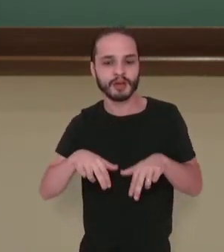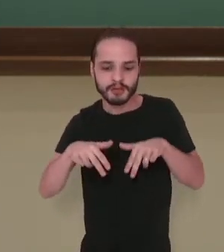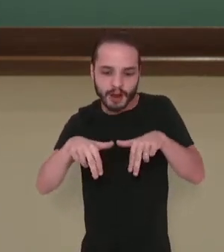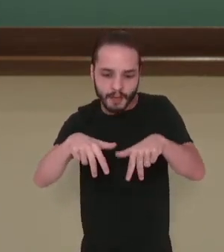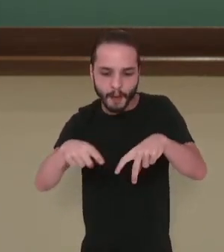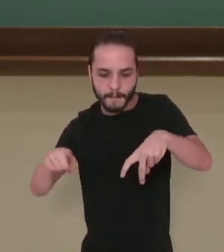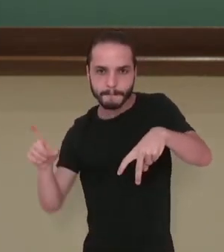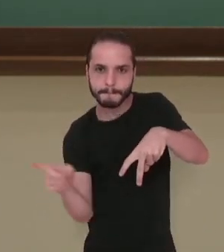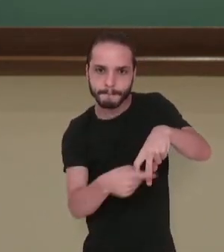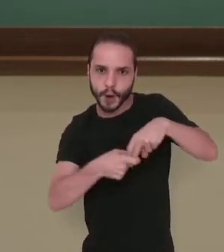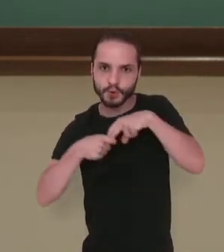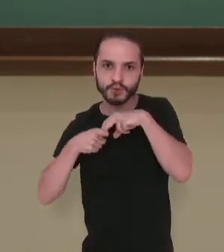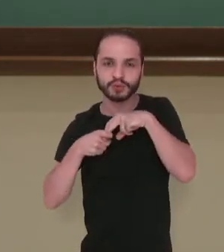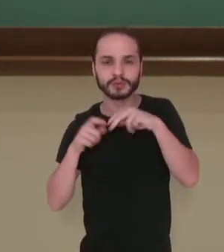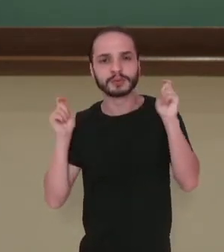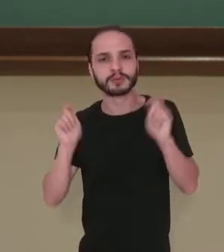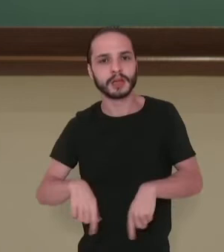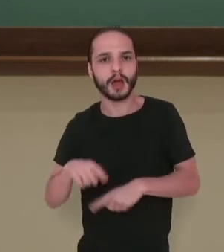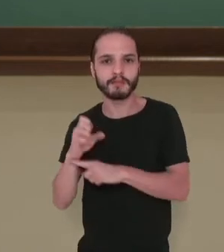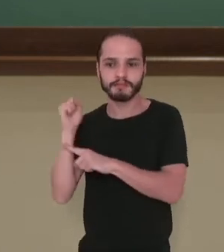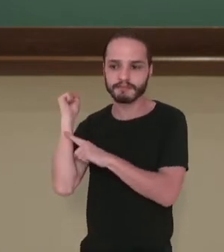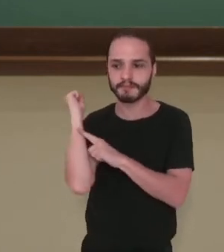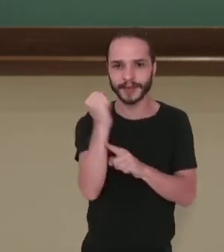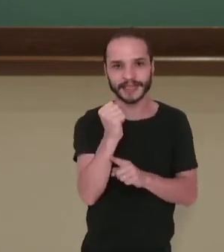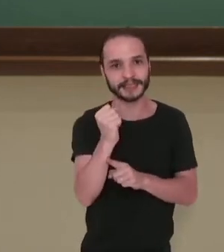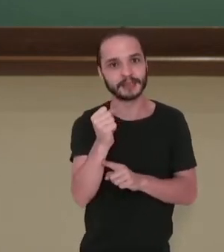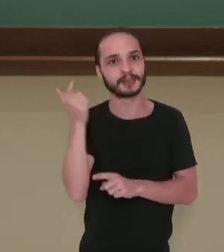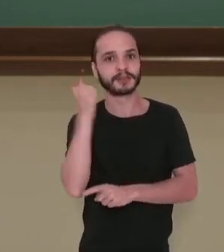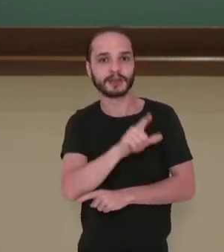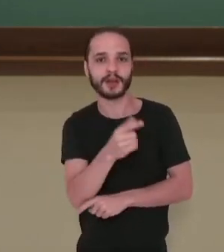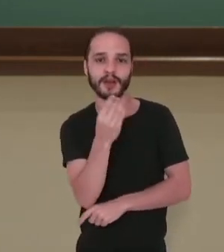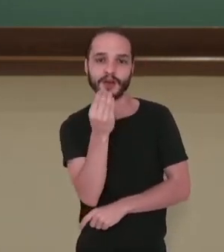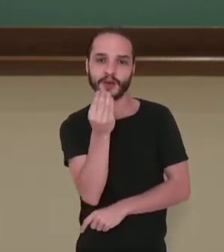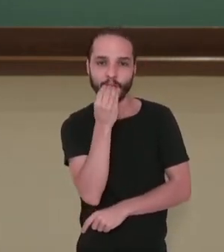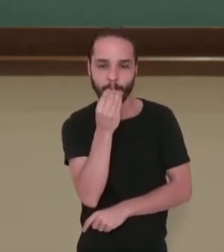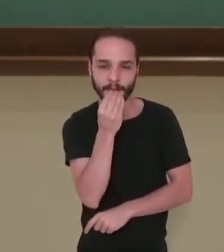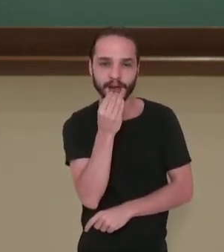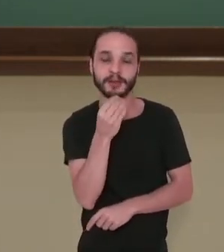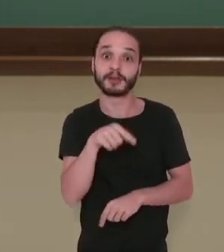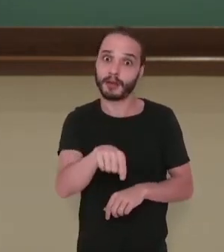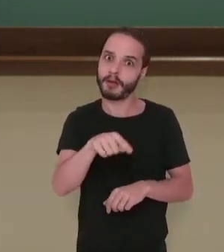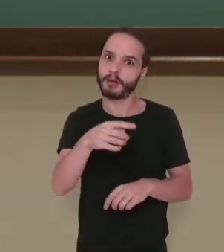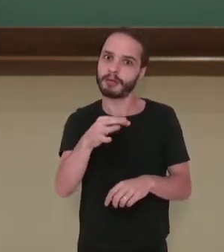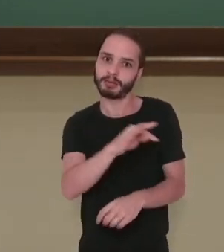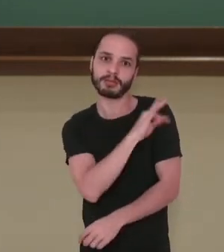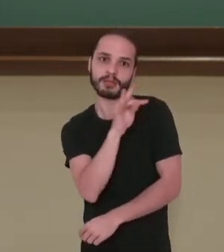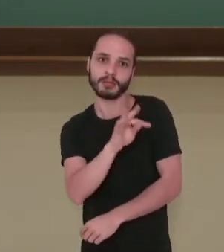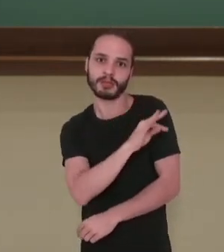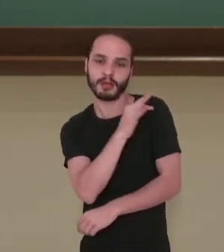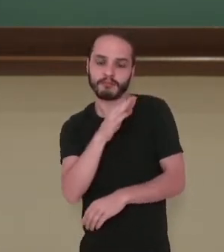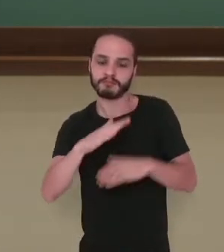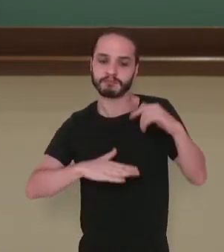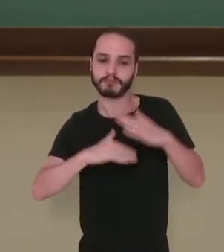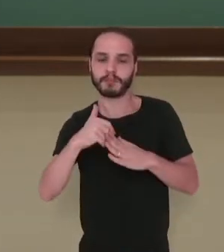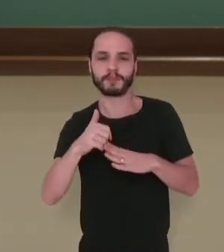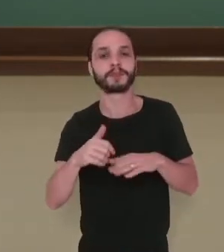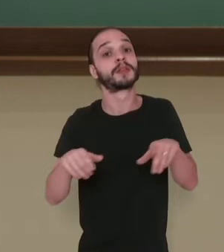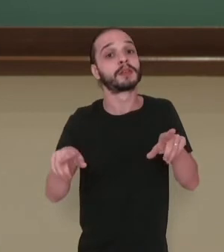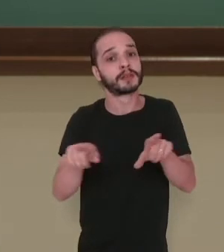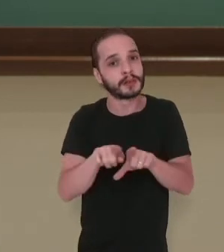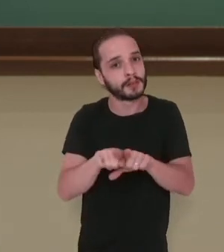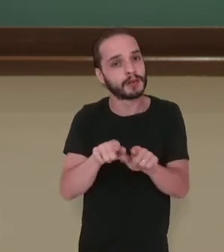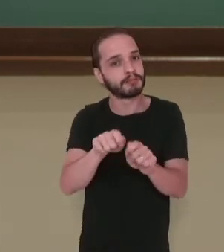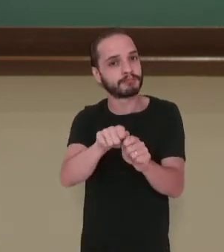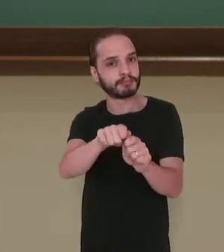eles queriam caçar para posteriormente se alimentar, né? Então já é mais uma técnica mais desenvolvida. E o arco e flecha que